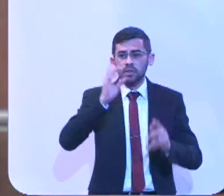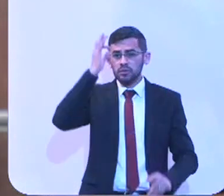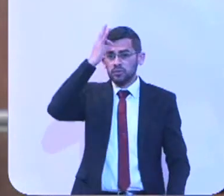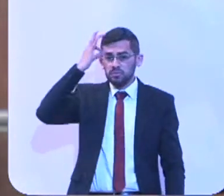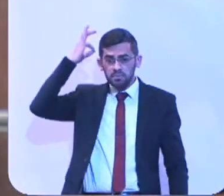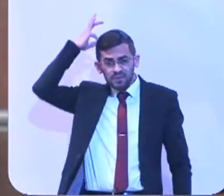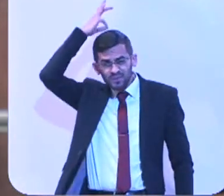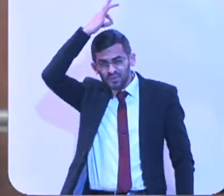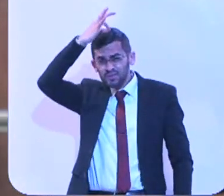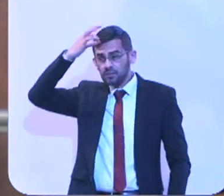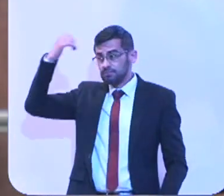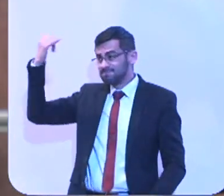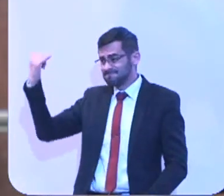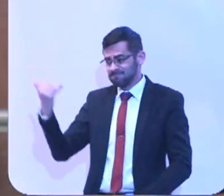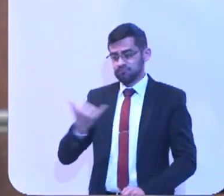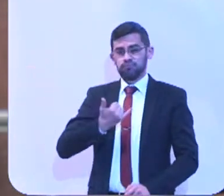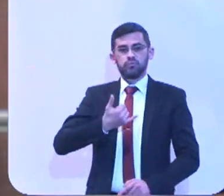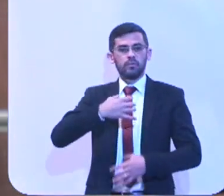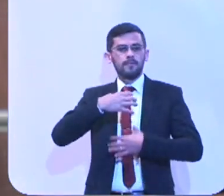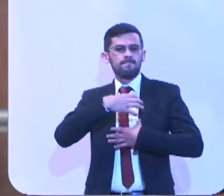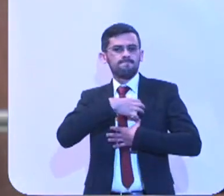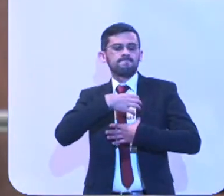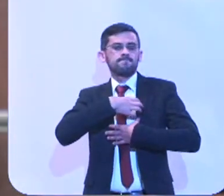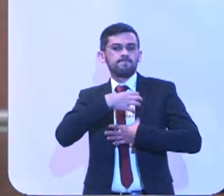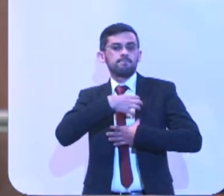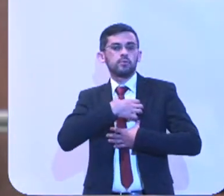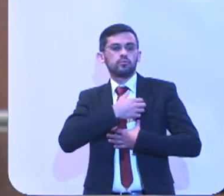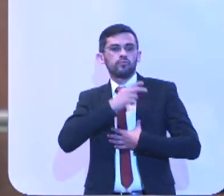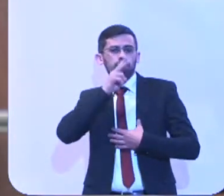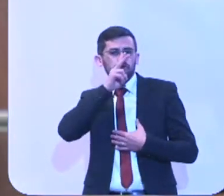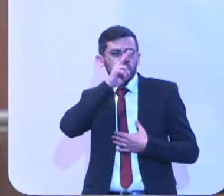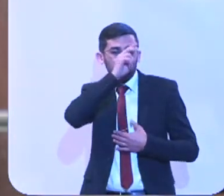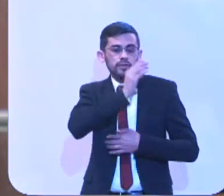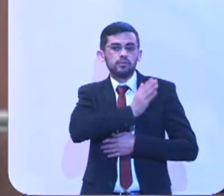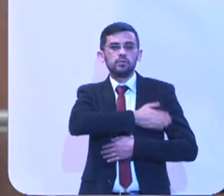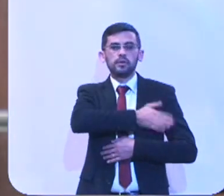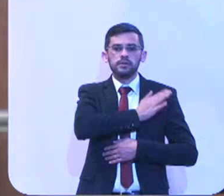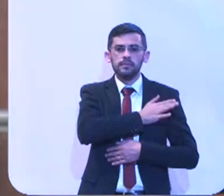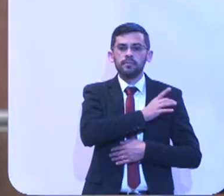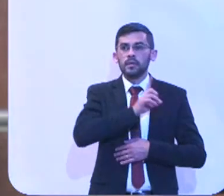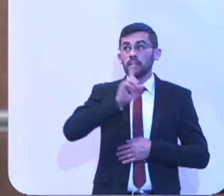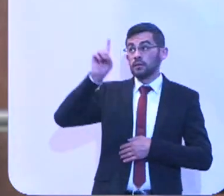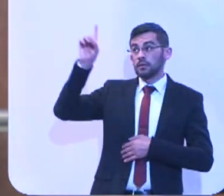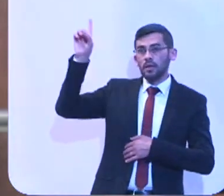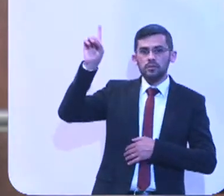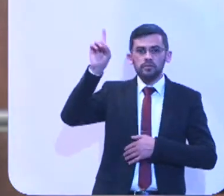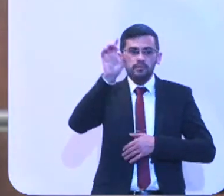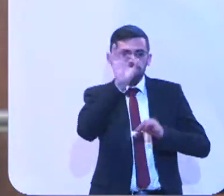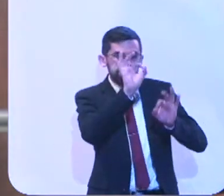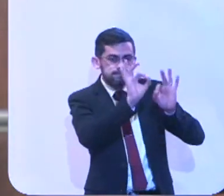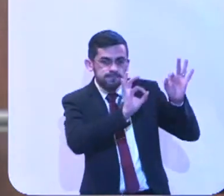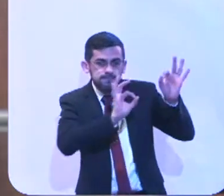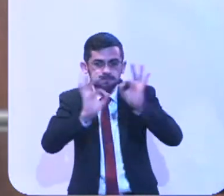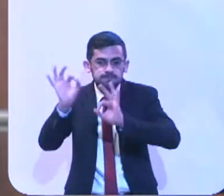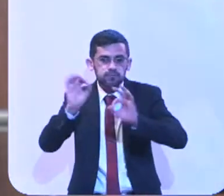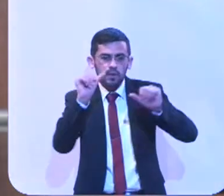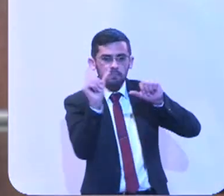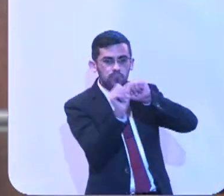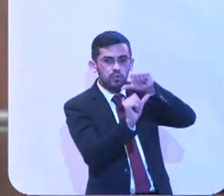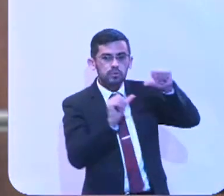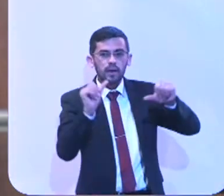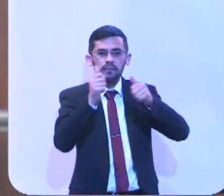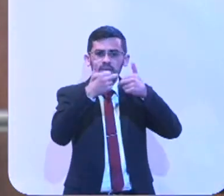deixou muito forte no meu coração o sentimento de que Ele vai trabalhar nas estruturas da igreja